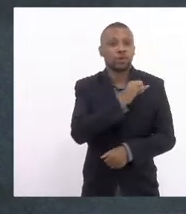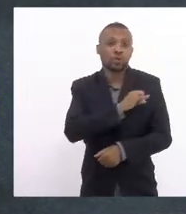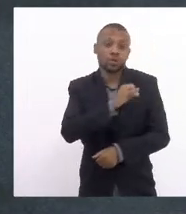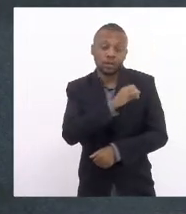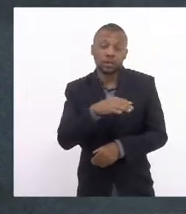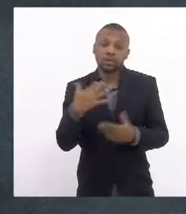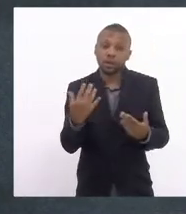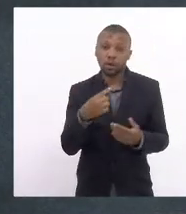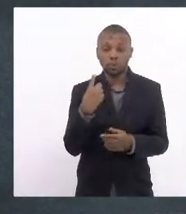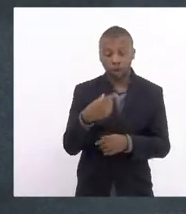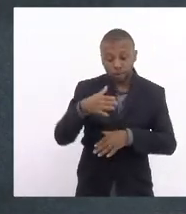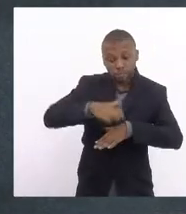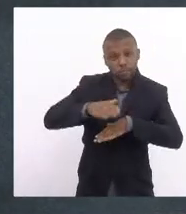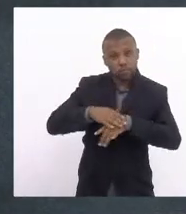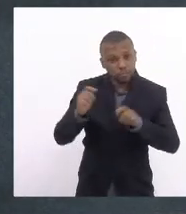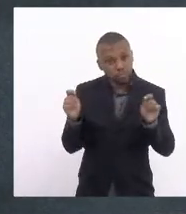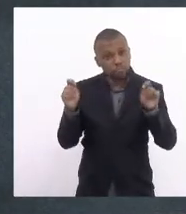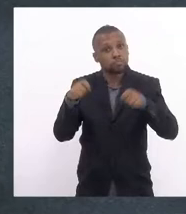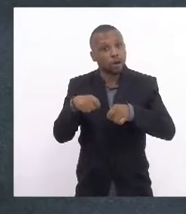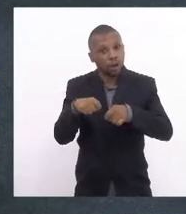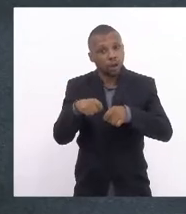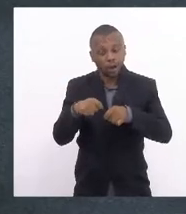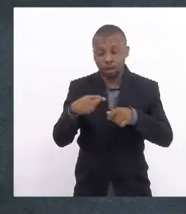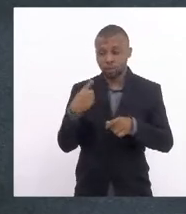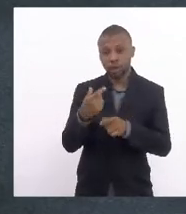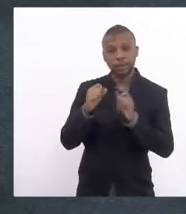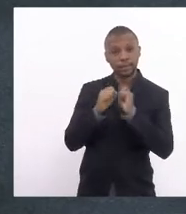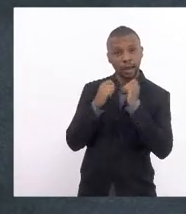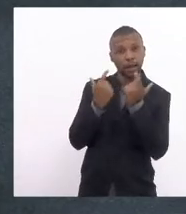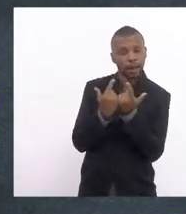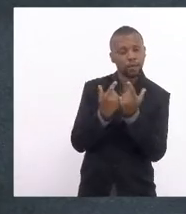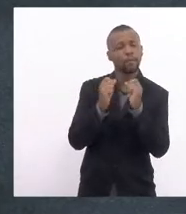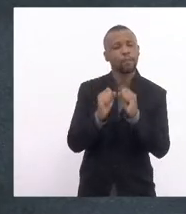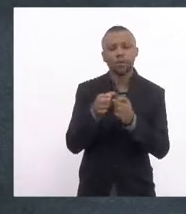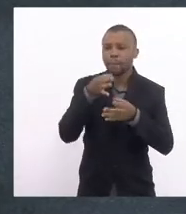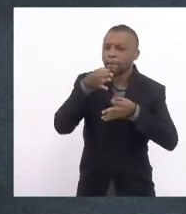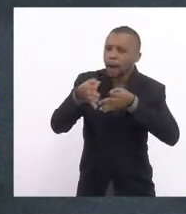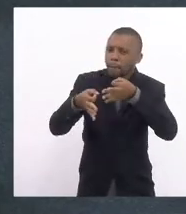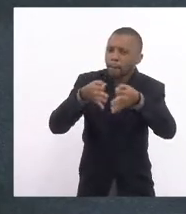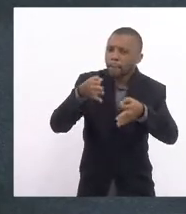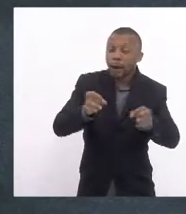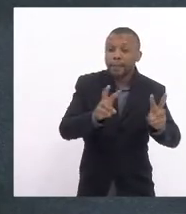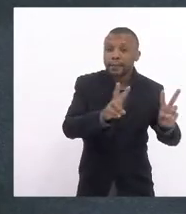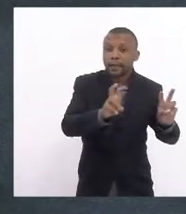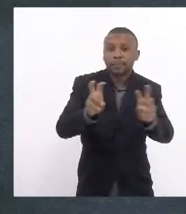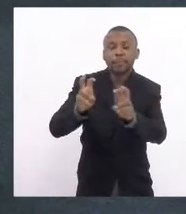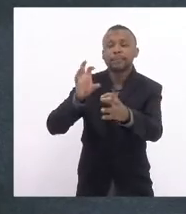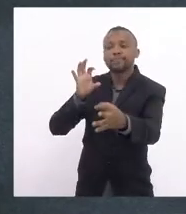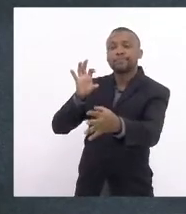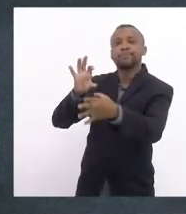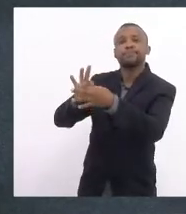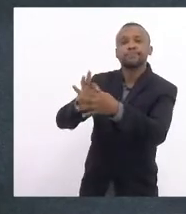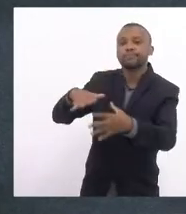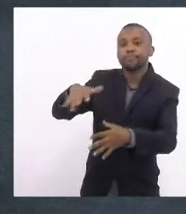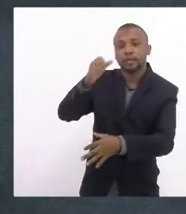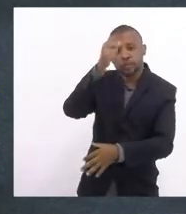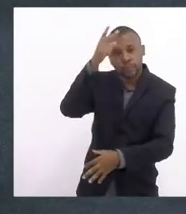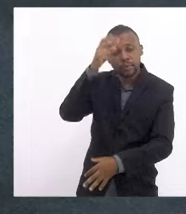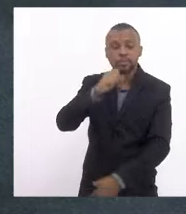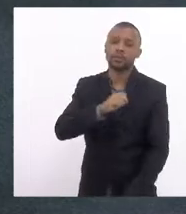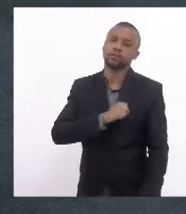alçada, é da jurisdição da Assembleia Legislativa opinar sobre qualquer tema que diga respeito a São Gonçalo,